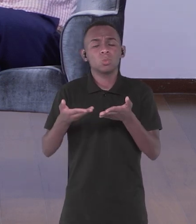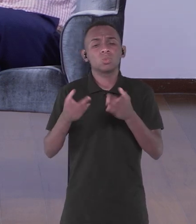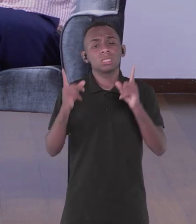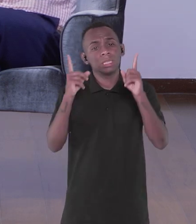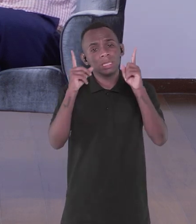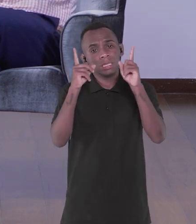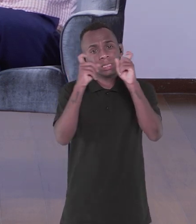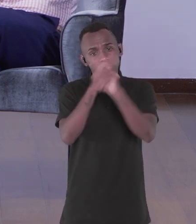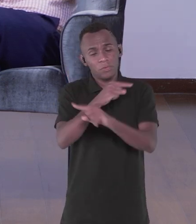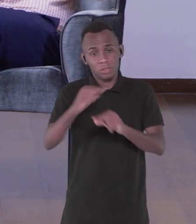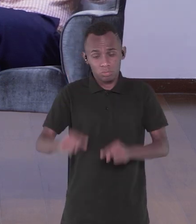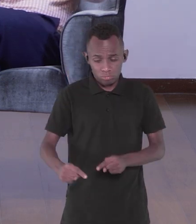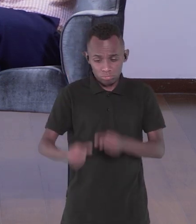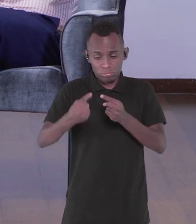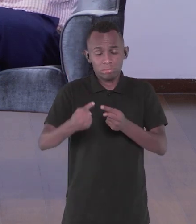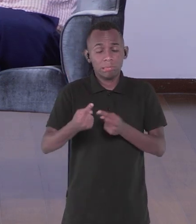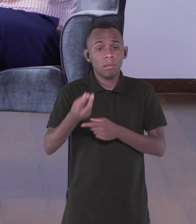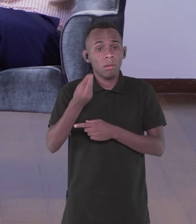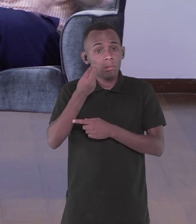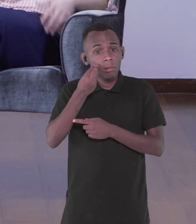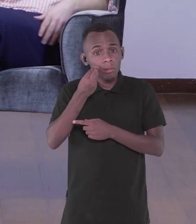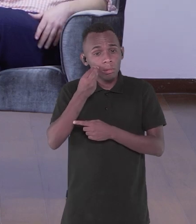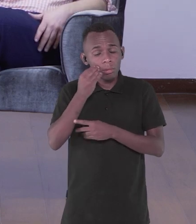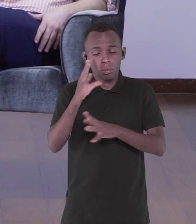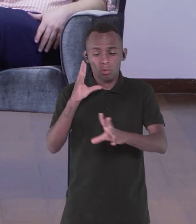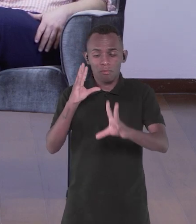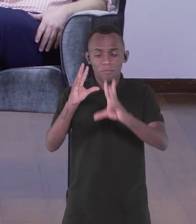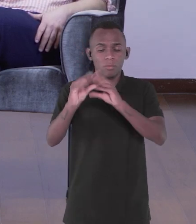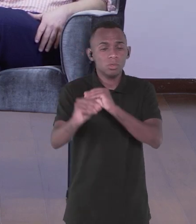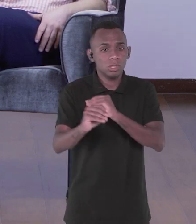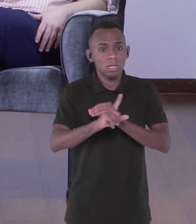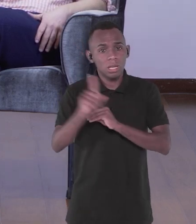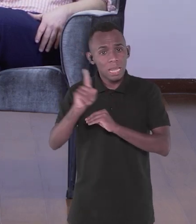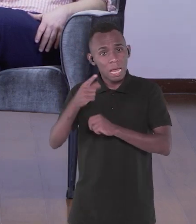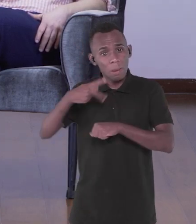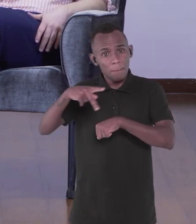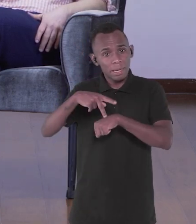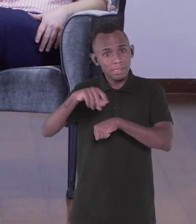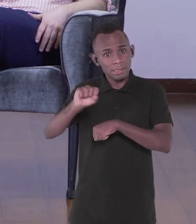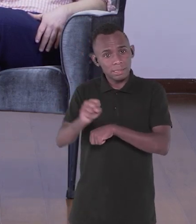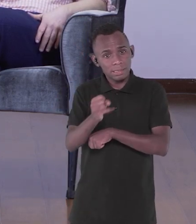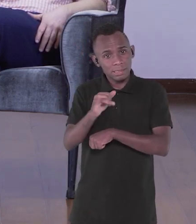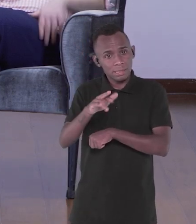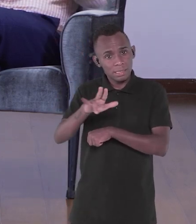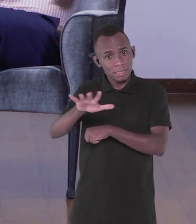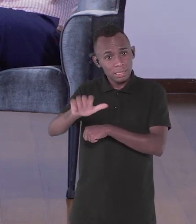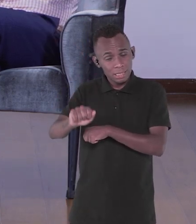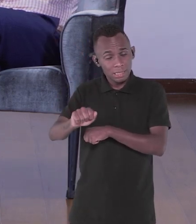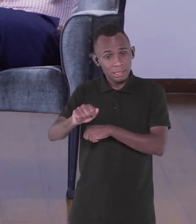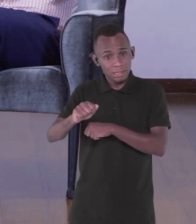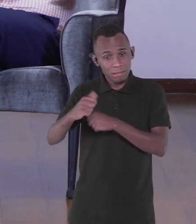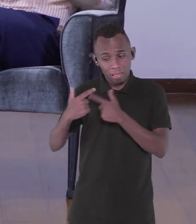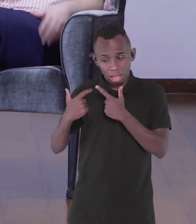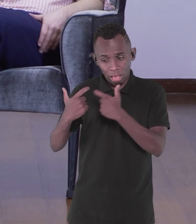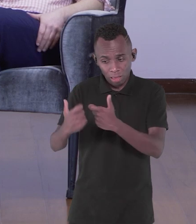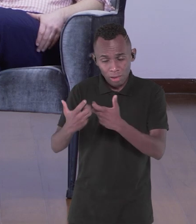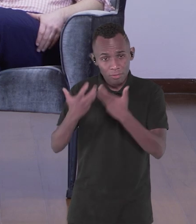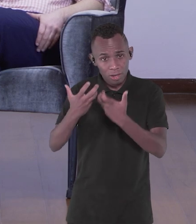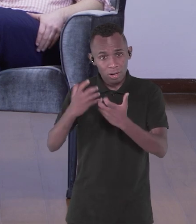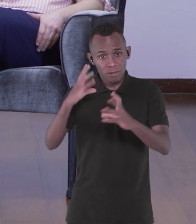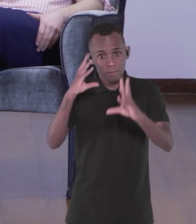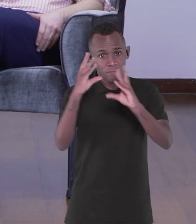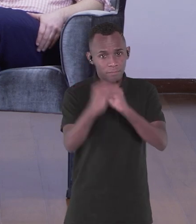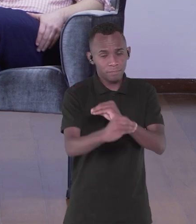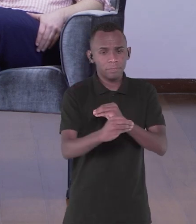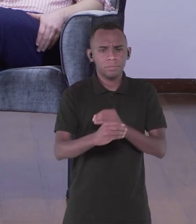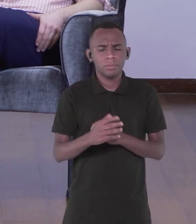duro, tentando fugir da Síria no começo da guerra na Síria. Talvez vocês tenham lido uma carta que eu escrevi